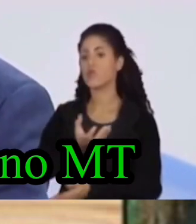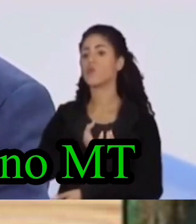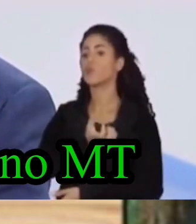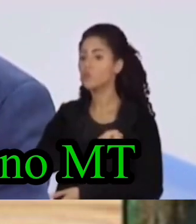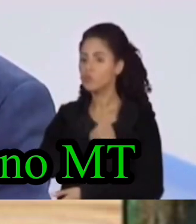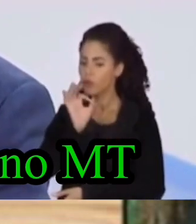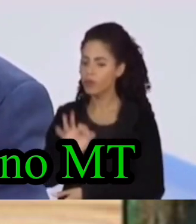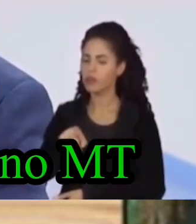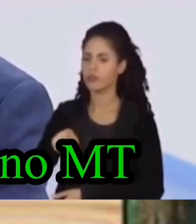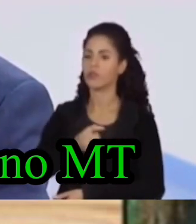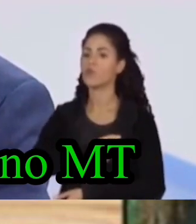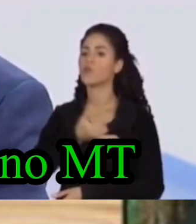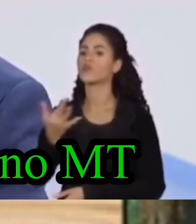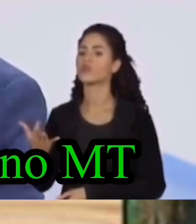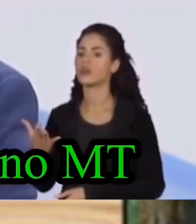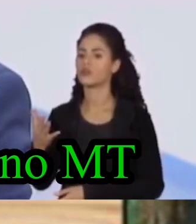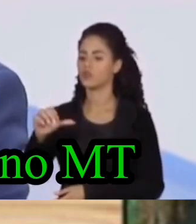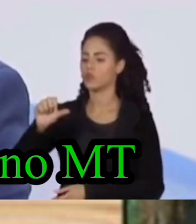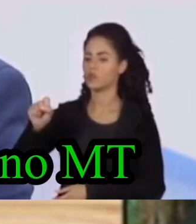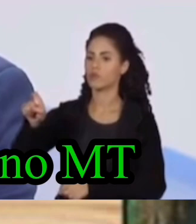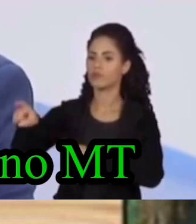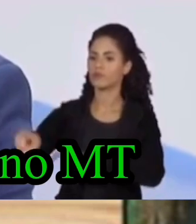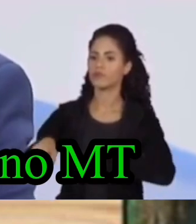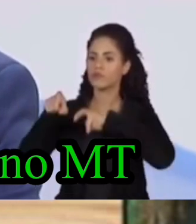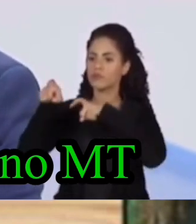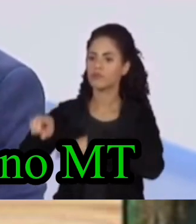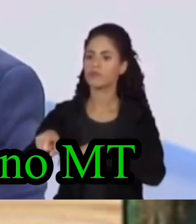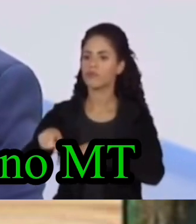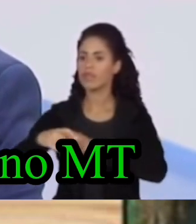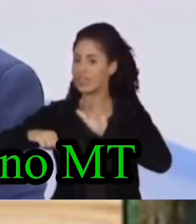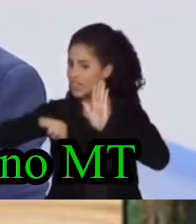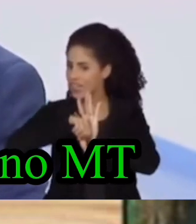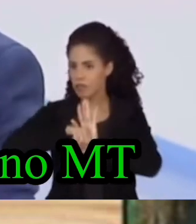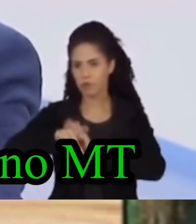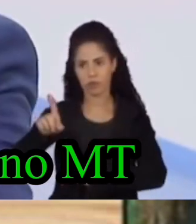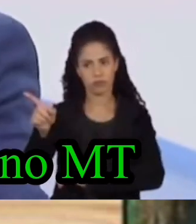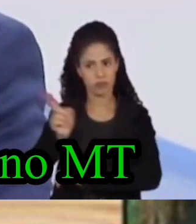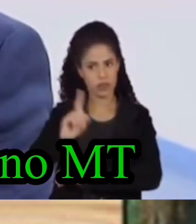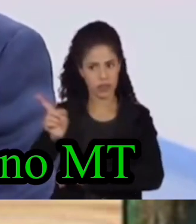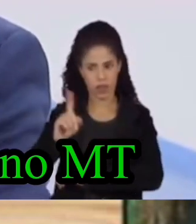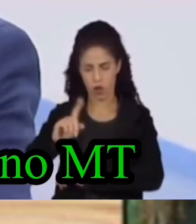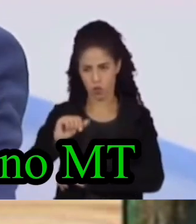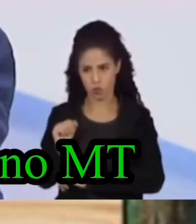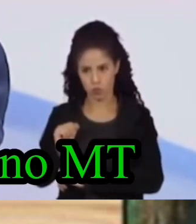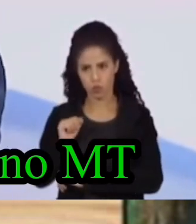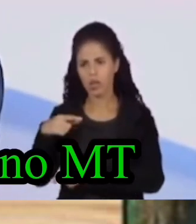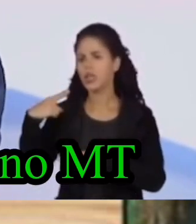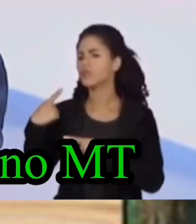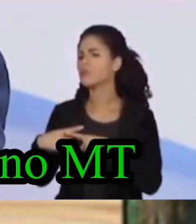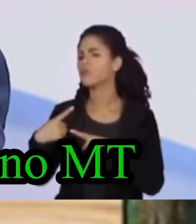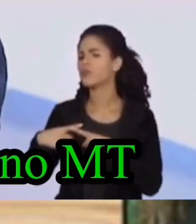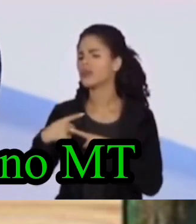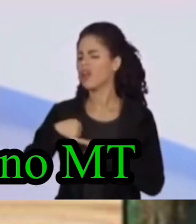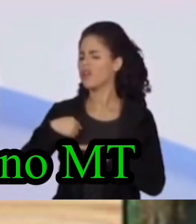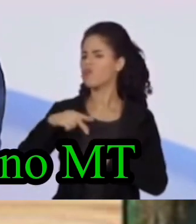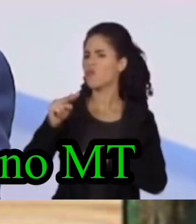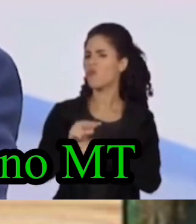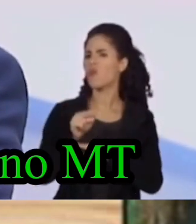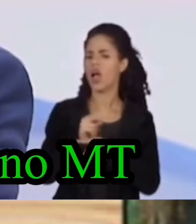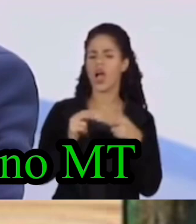98% do Agro ele não faz e não comete esse crime Então por que que nós vamos proteger